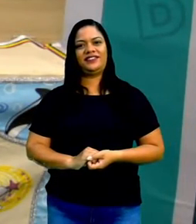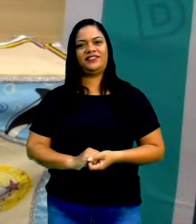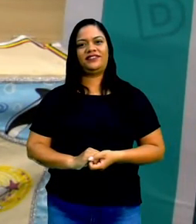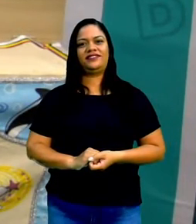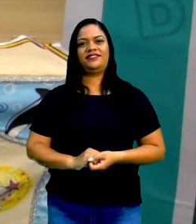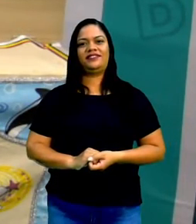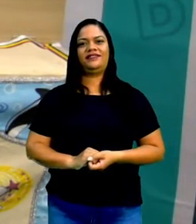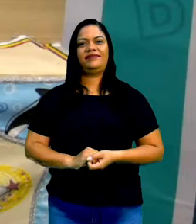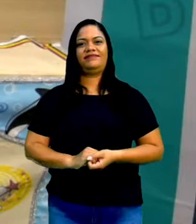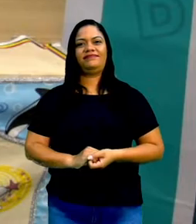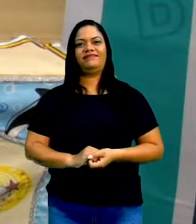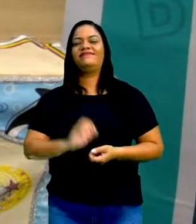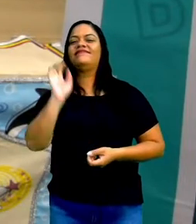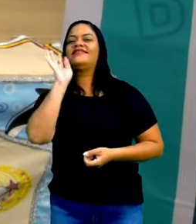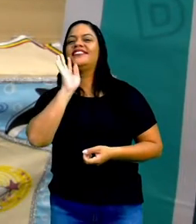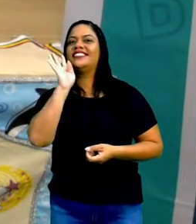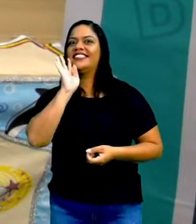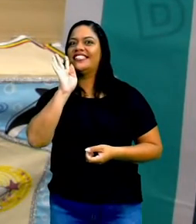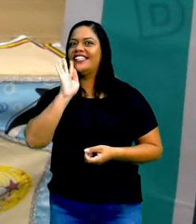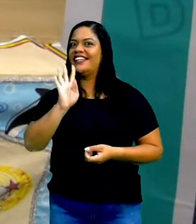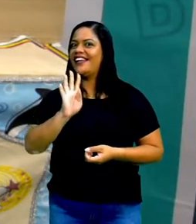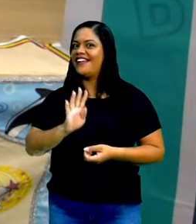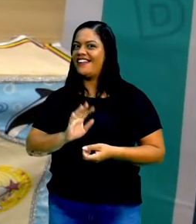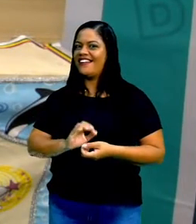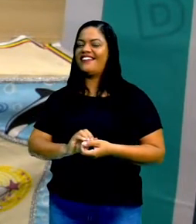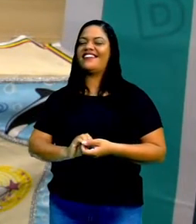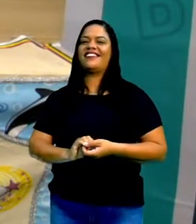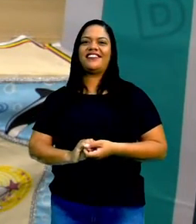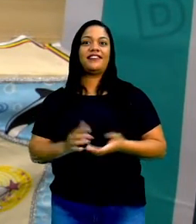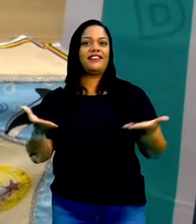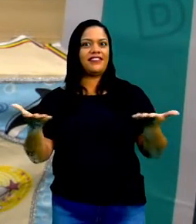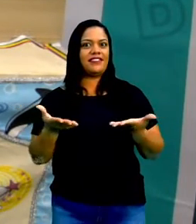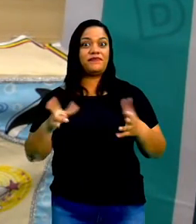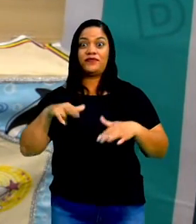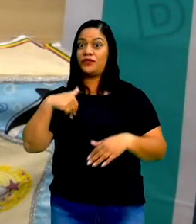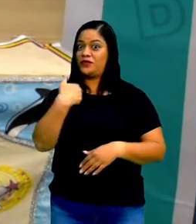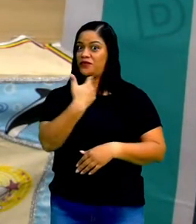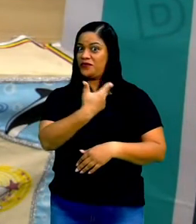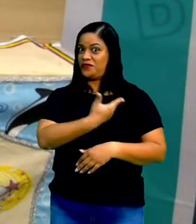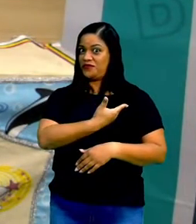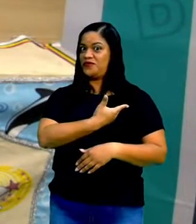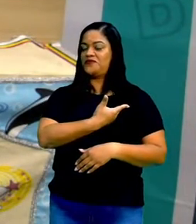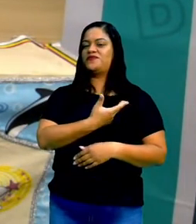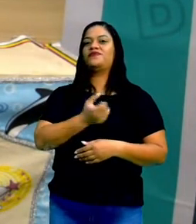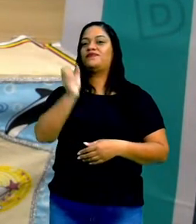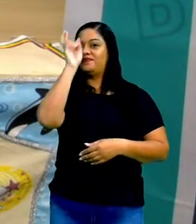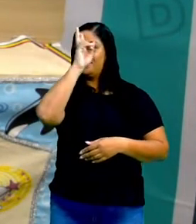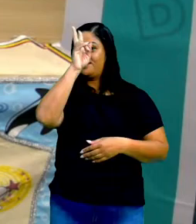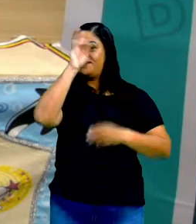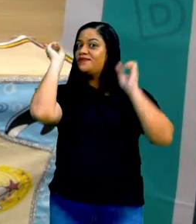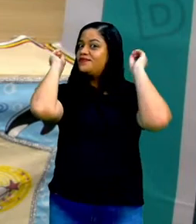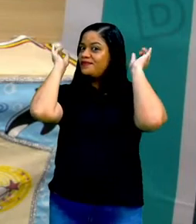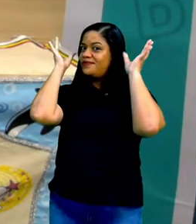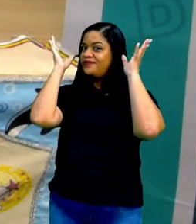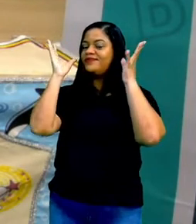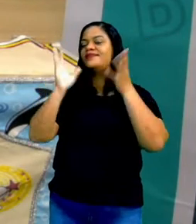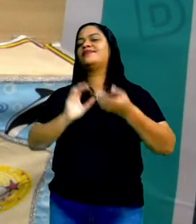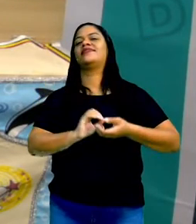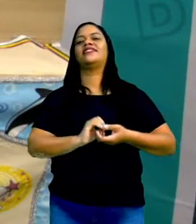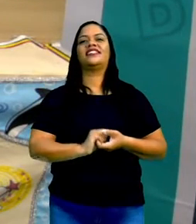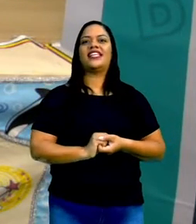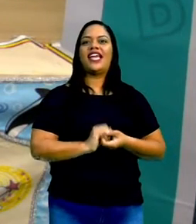coração. Que legal, gente! E a nossa história de hoje, leiturinha, é